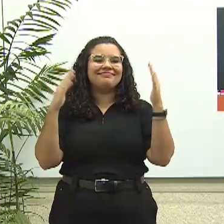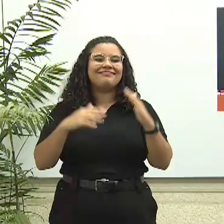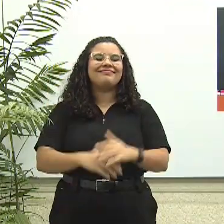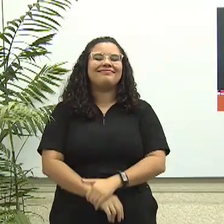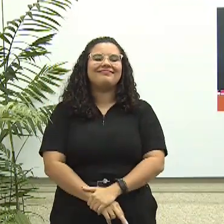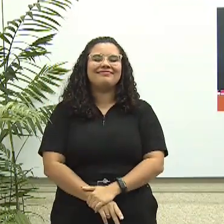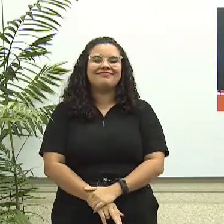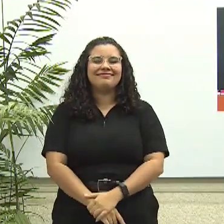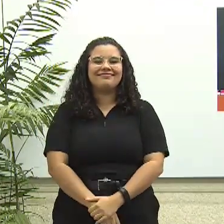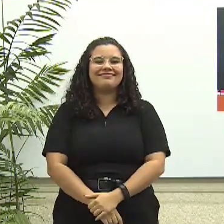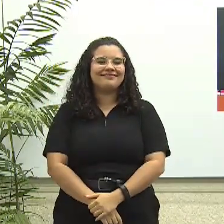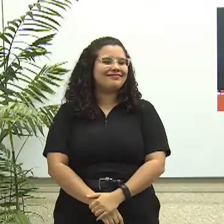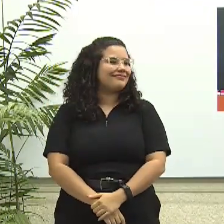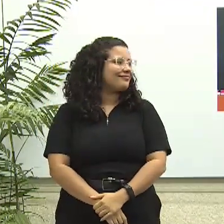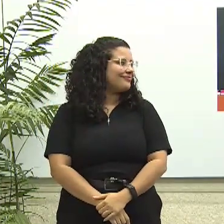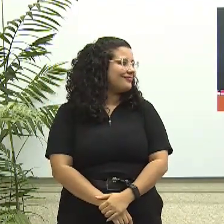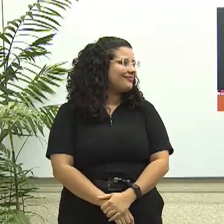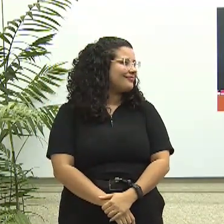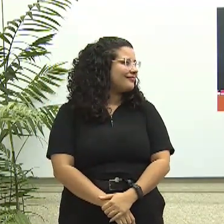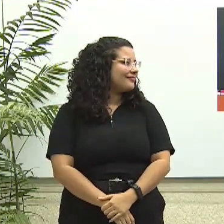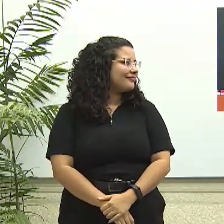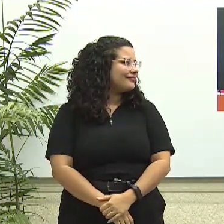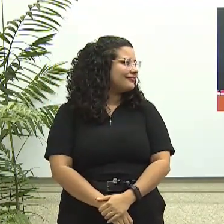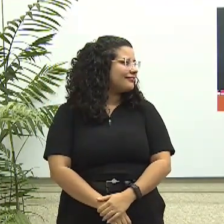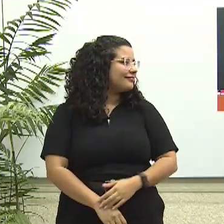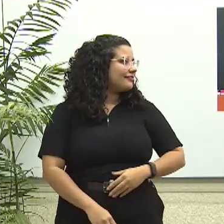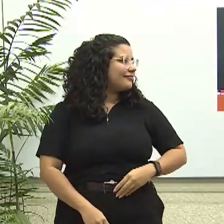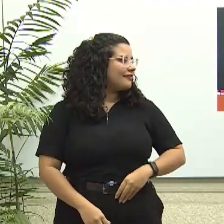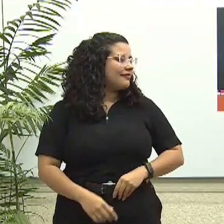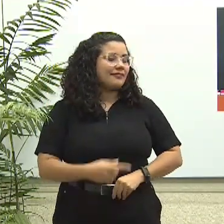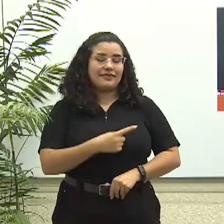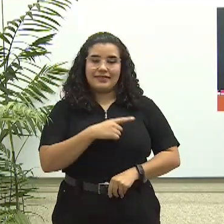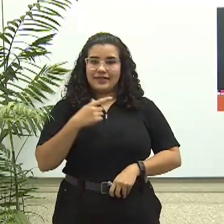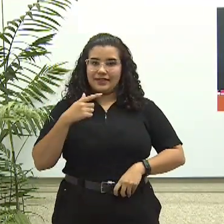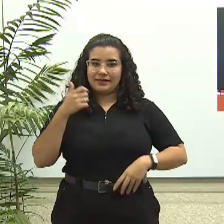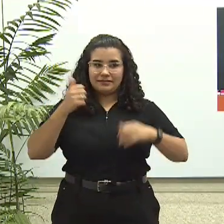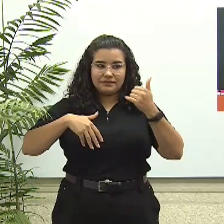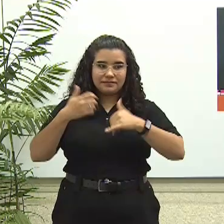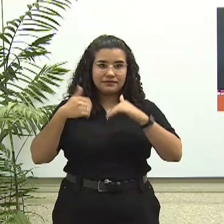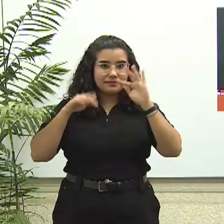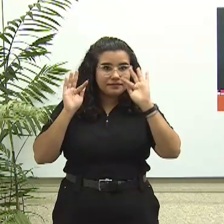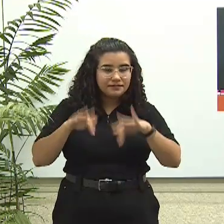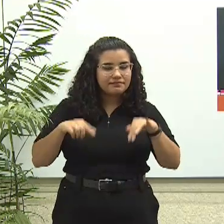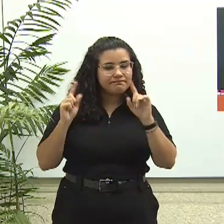gente Obrigada professora só considerações finais professor Sérgio